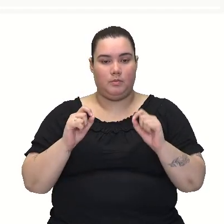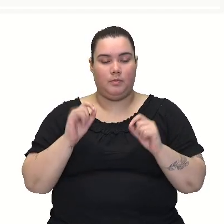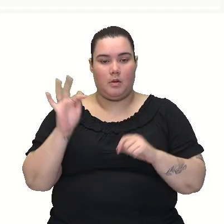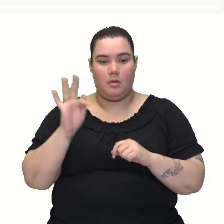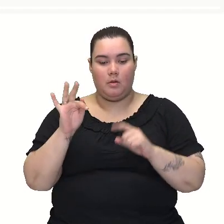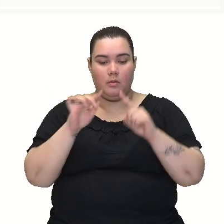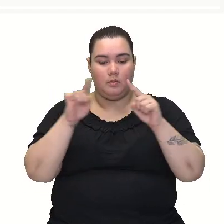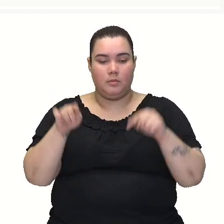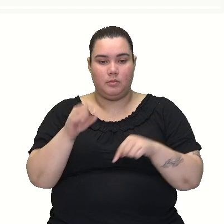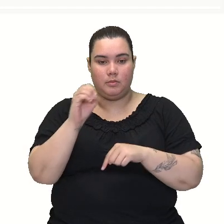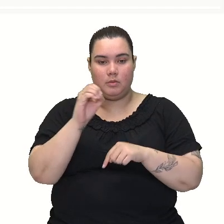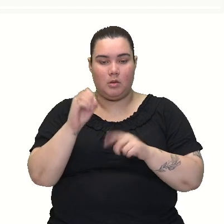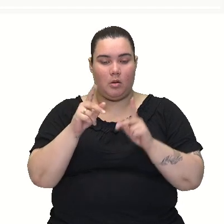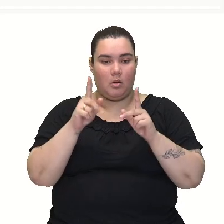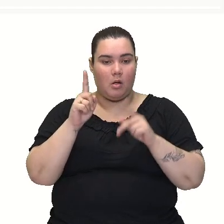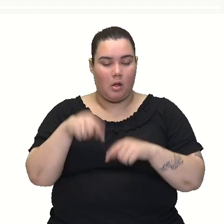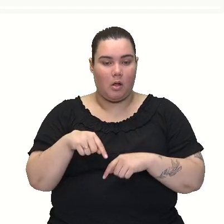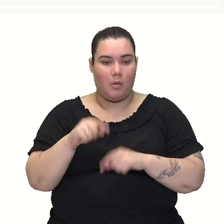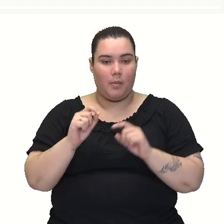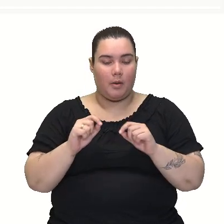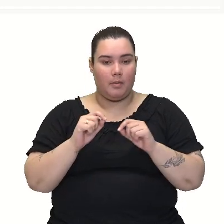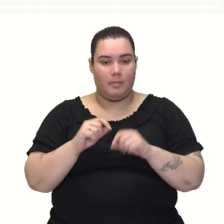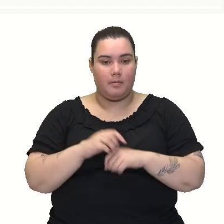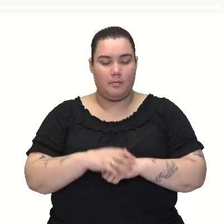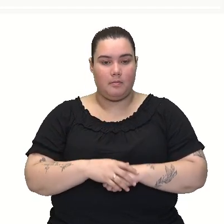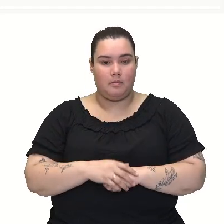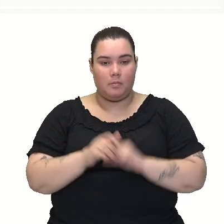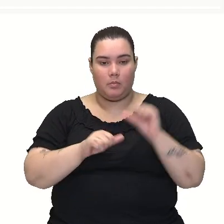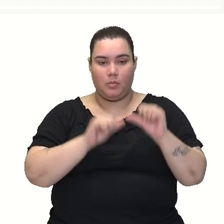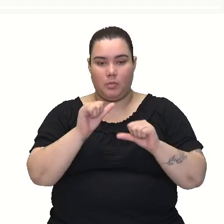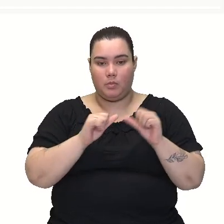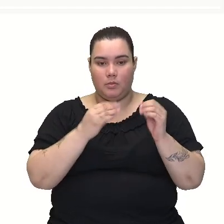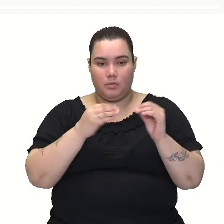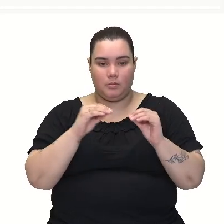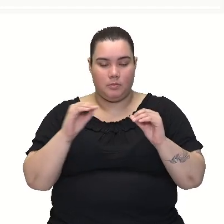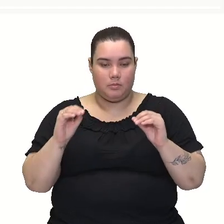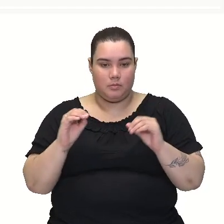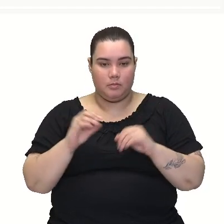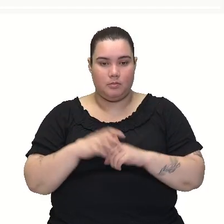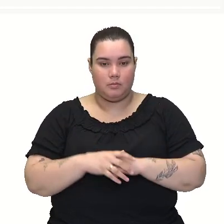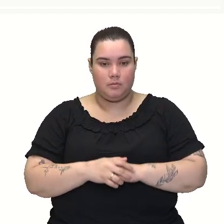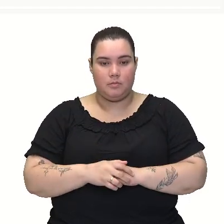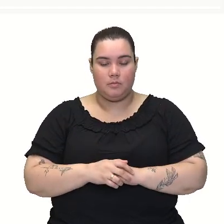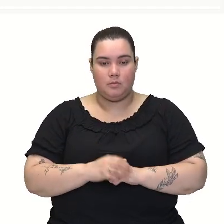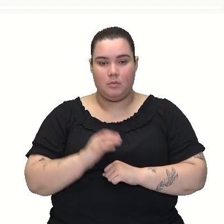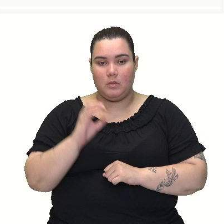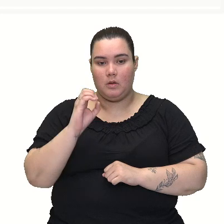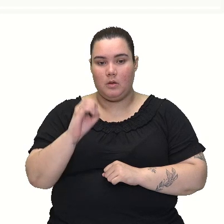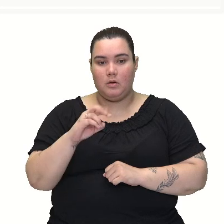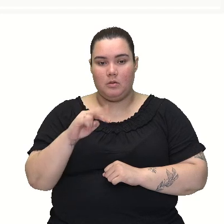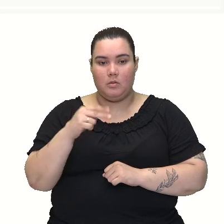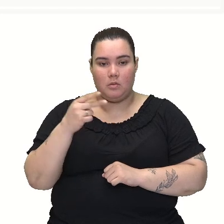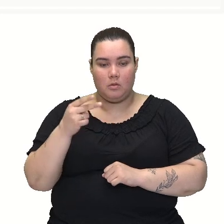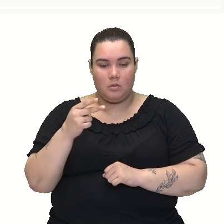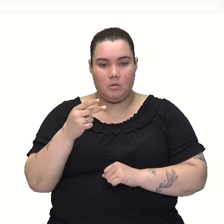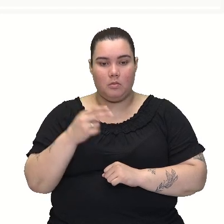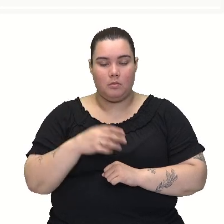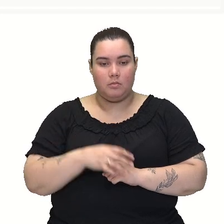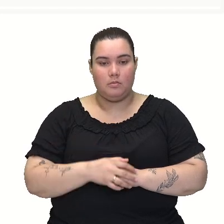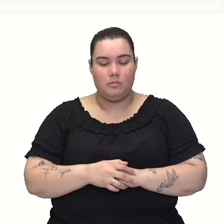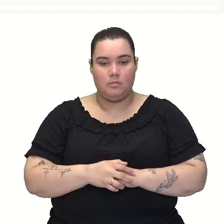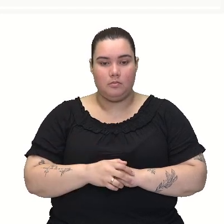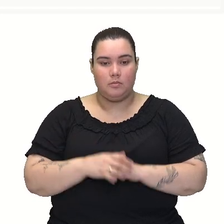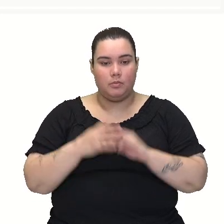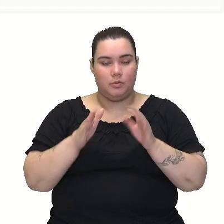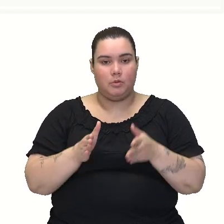0 igual. A gente vai substituir aqui apenas para efeito didático, tá? Mas a gente